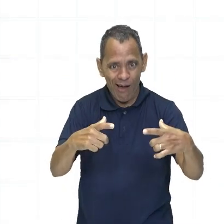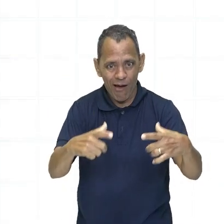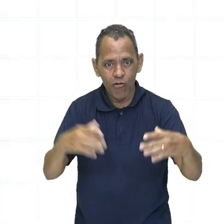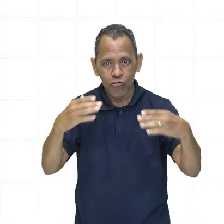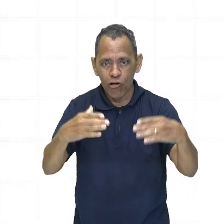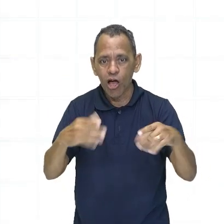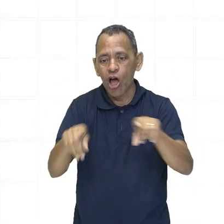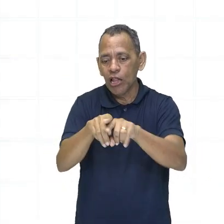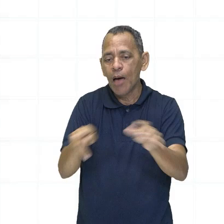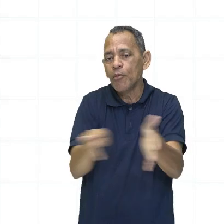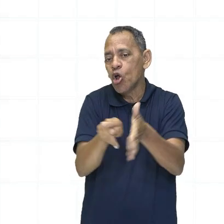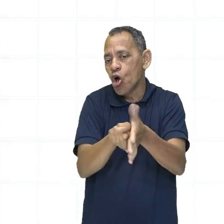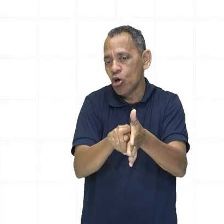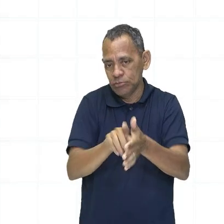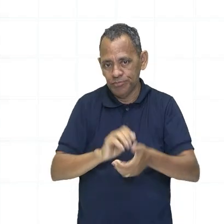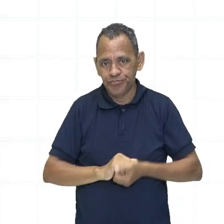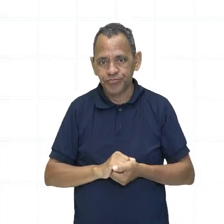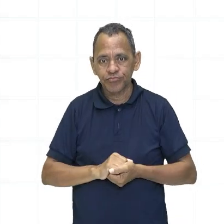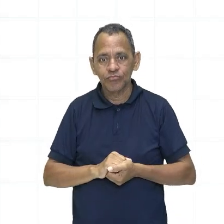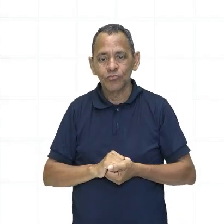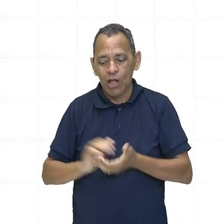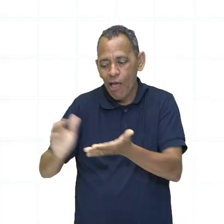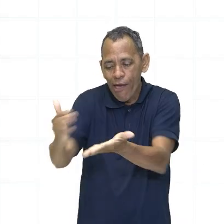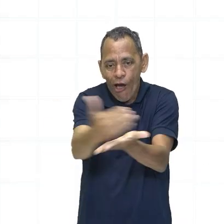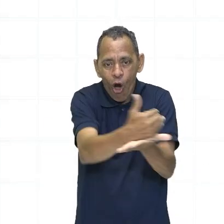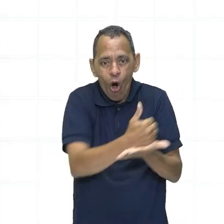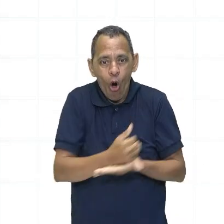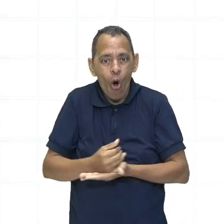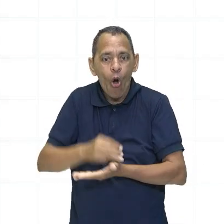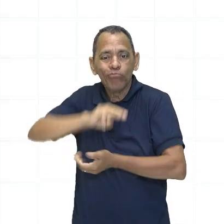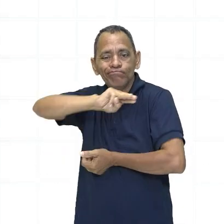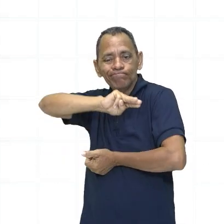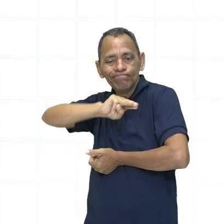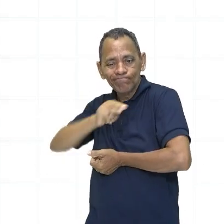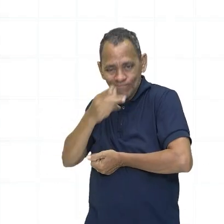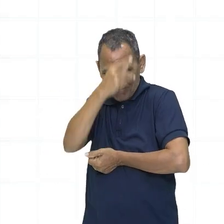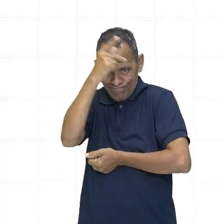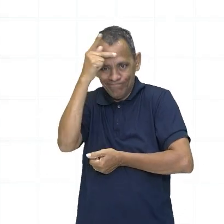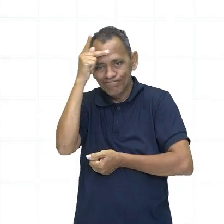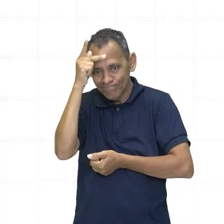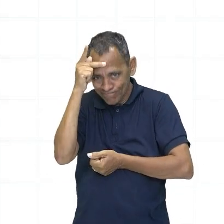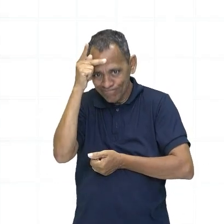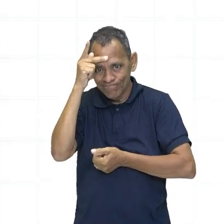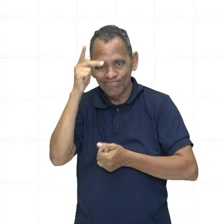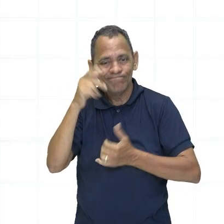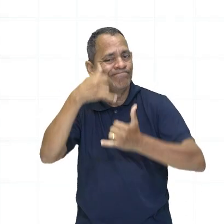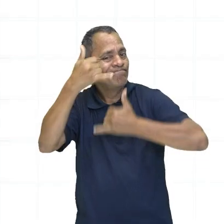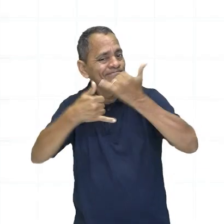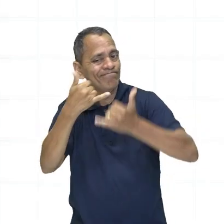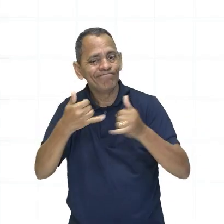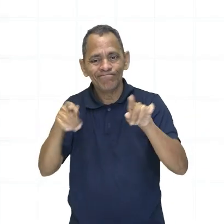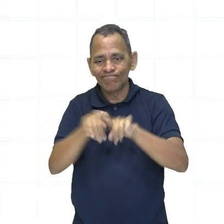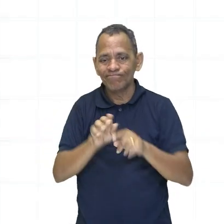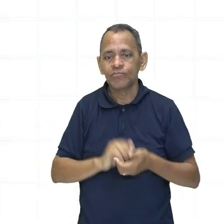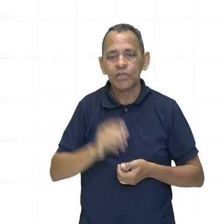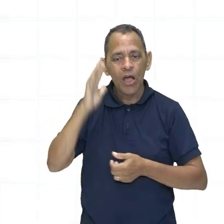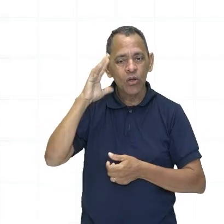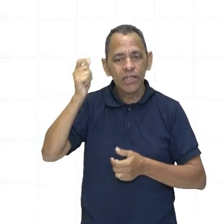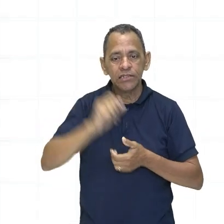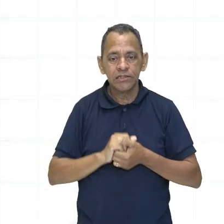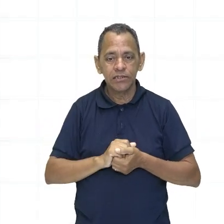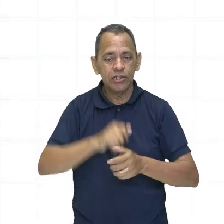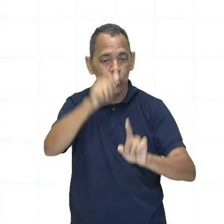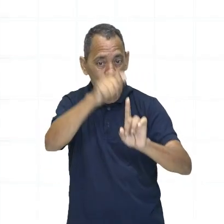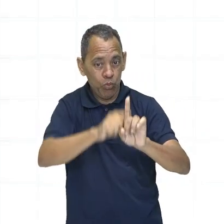de pessoas. Bem, as apresentações que começam na última sexta-feira do mês de junho, elas vão